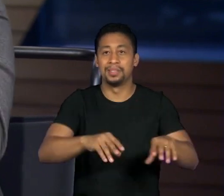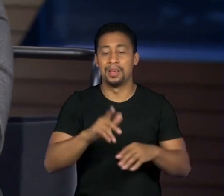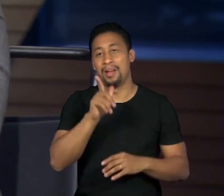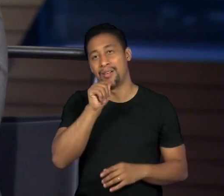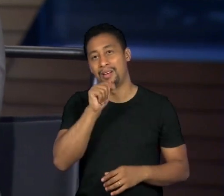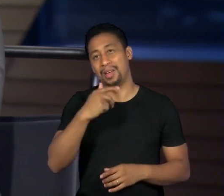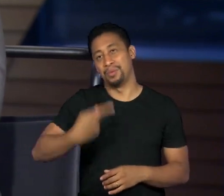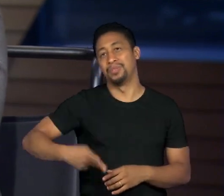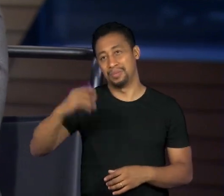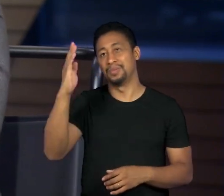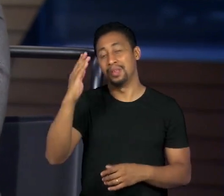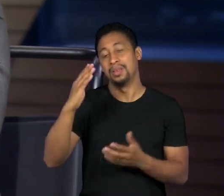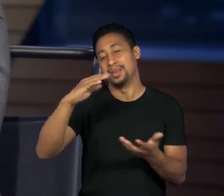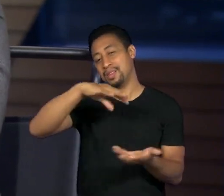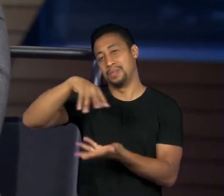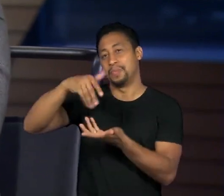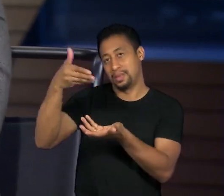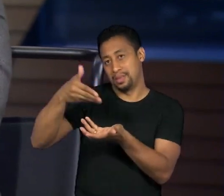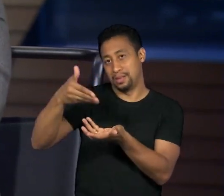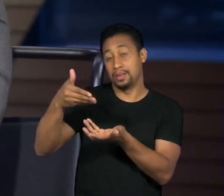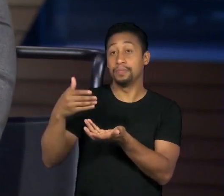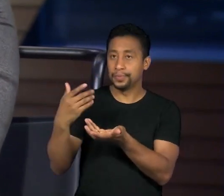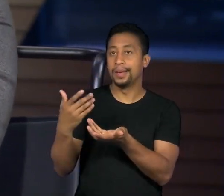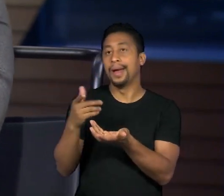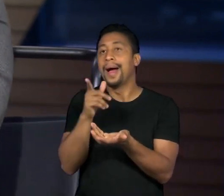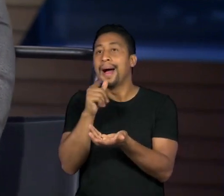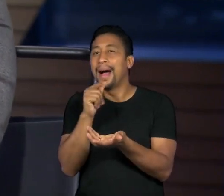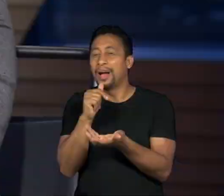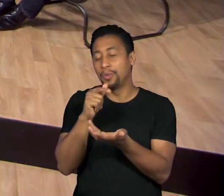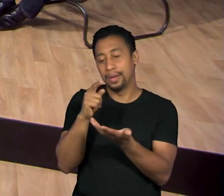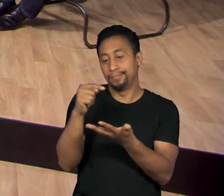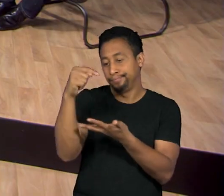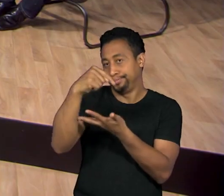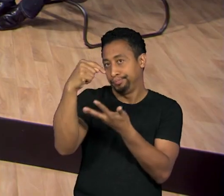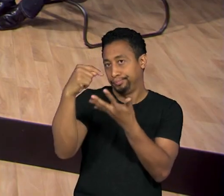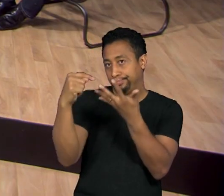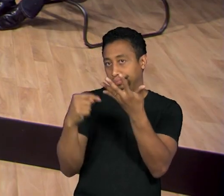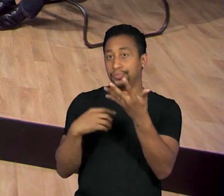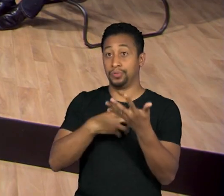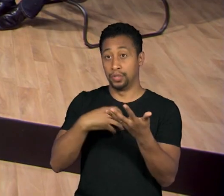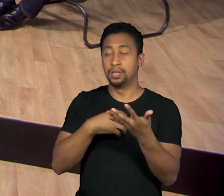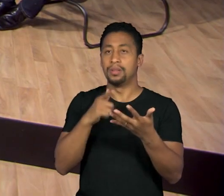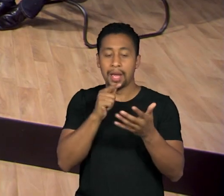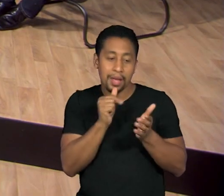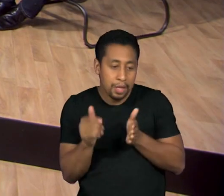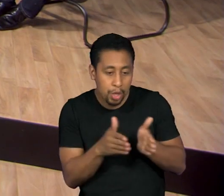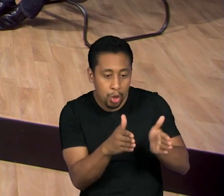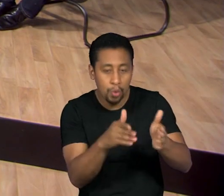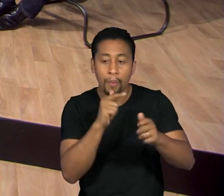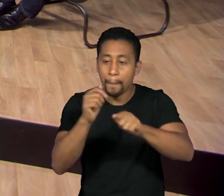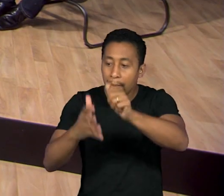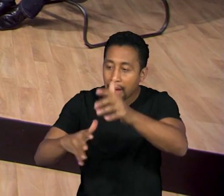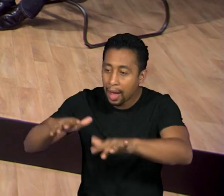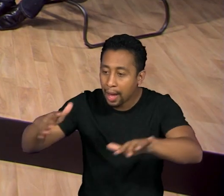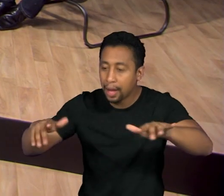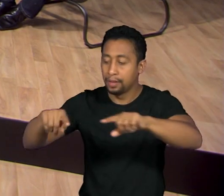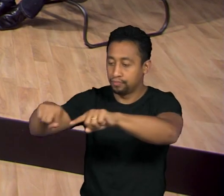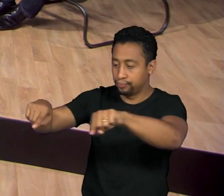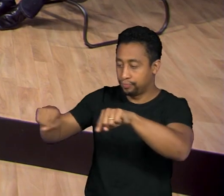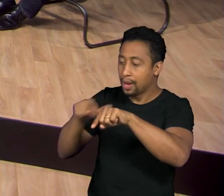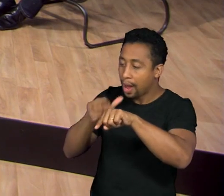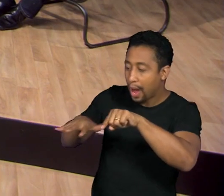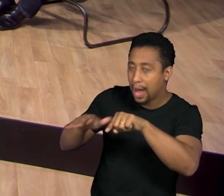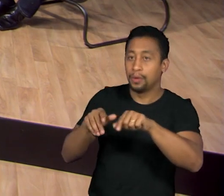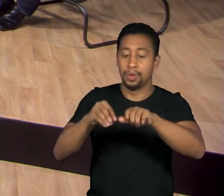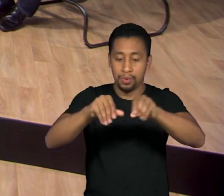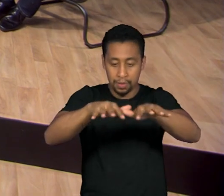né? Esse vício de falar recursos hídricos, a gente, como a professora falou, nós temos essa dimensão exclusivamente econômica da